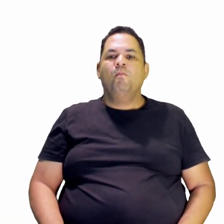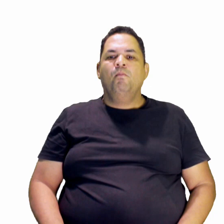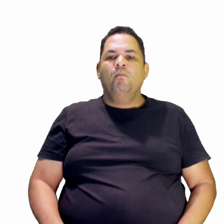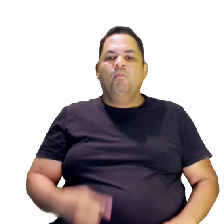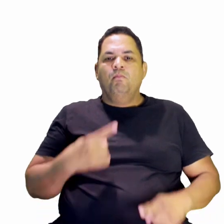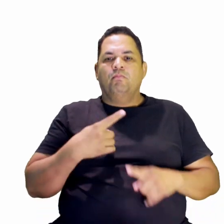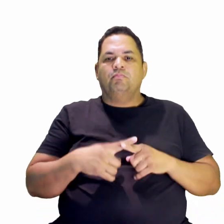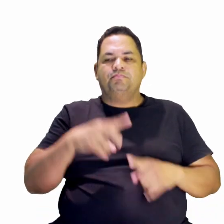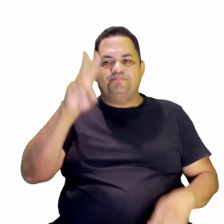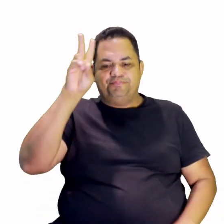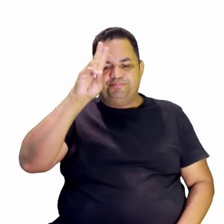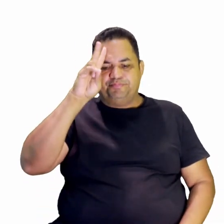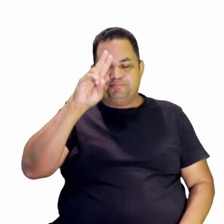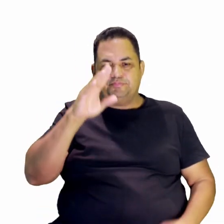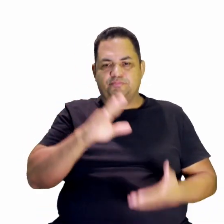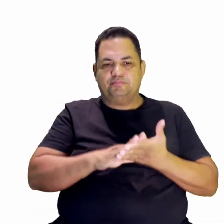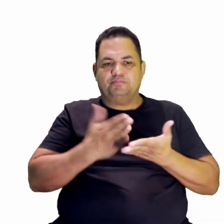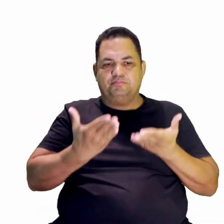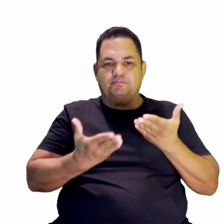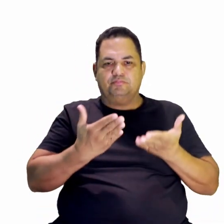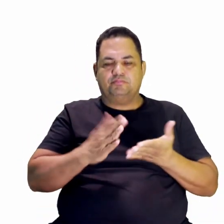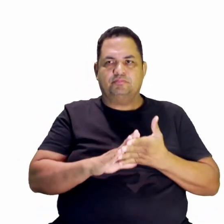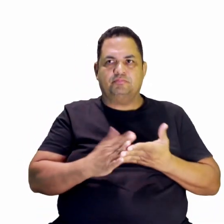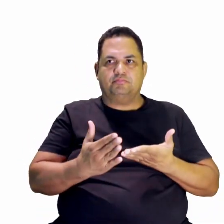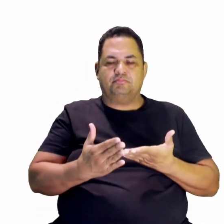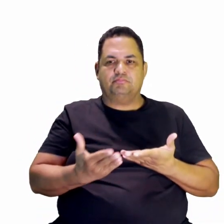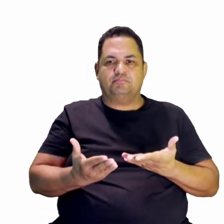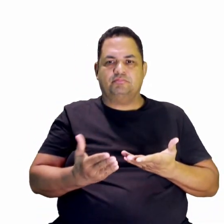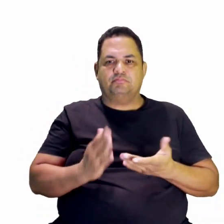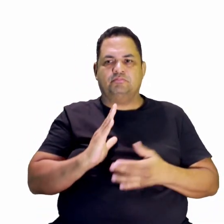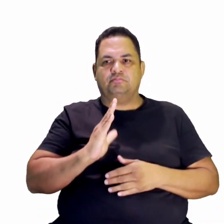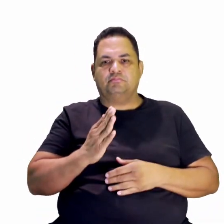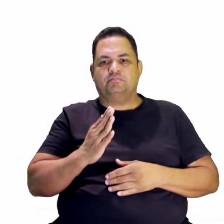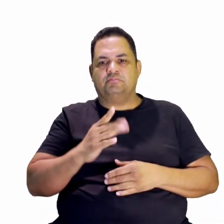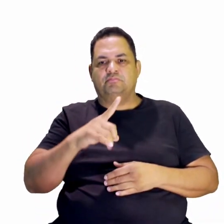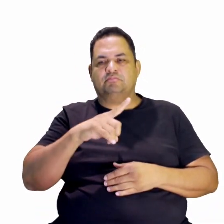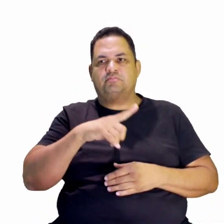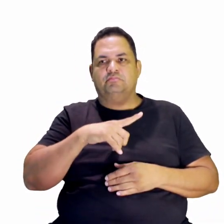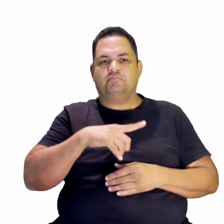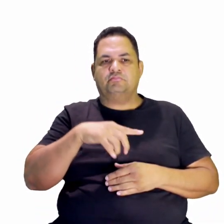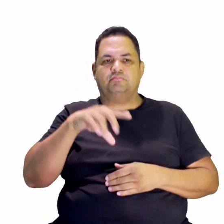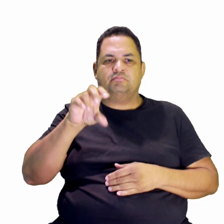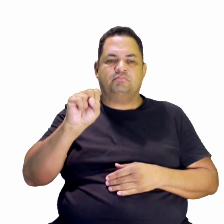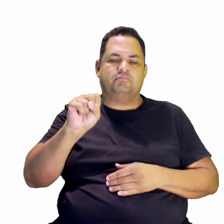porque, lembra lá de peso, aí de repente não, já ali deu 8